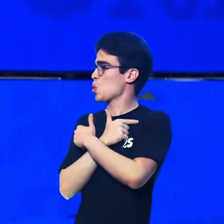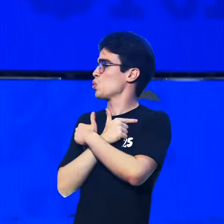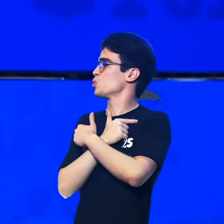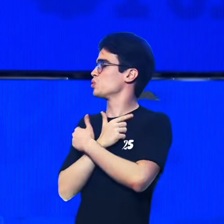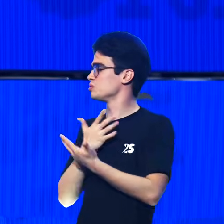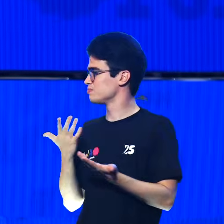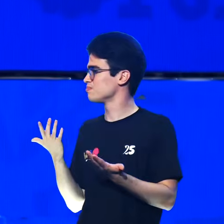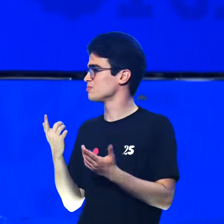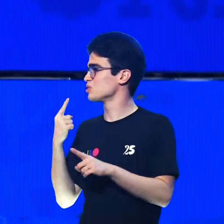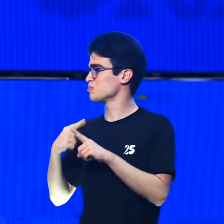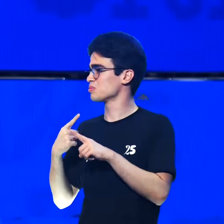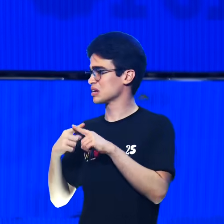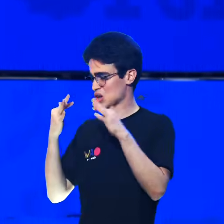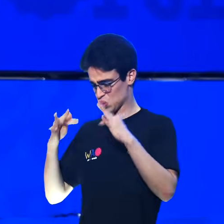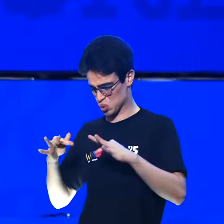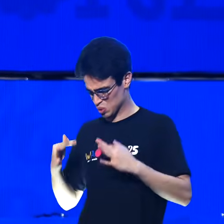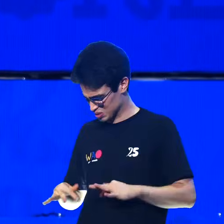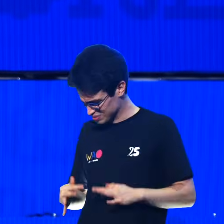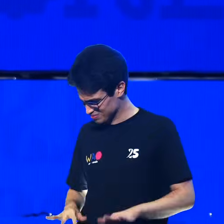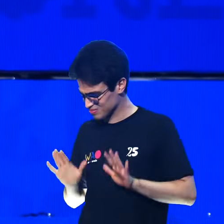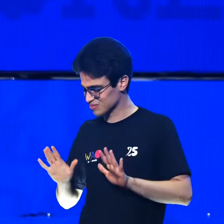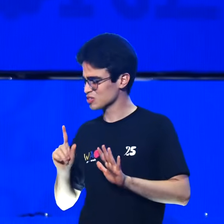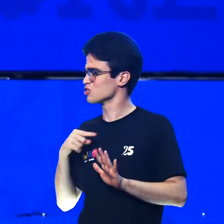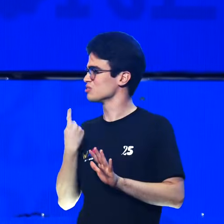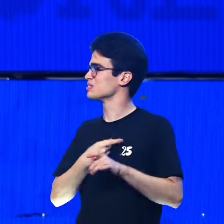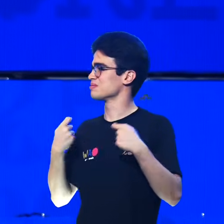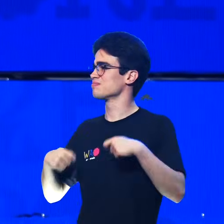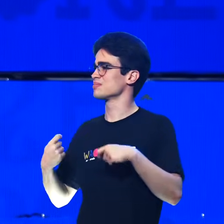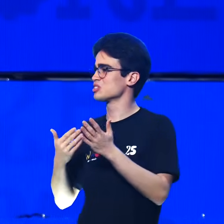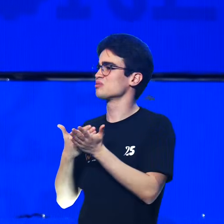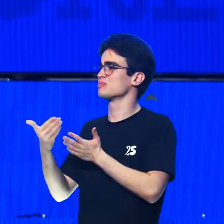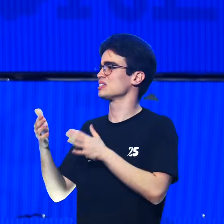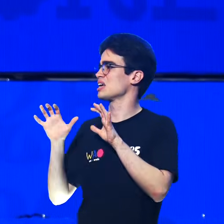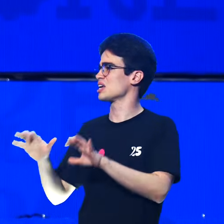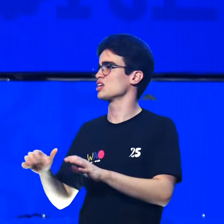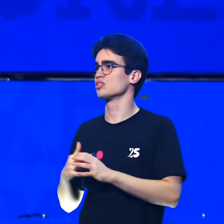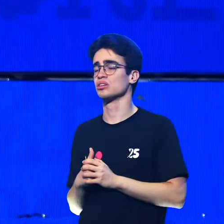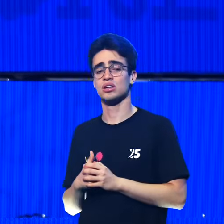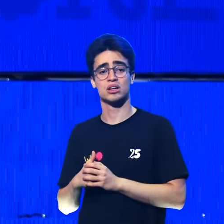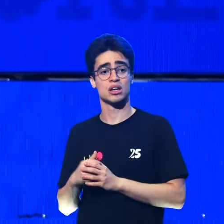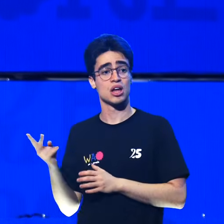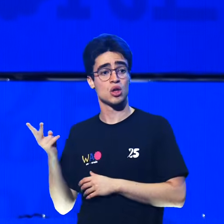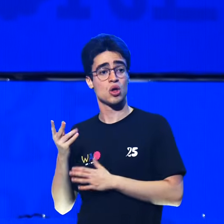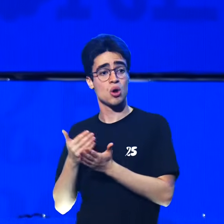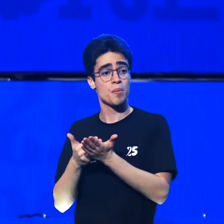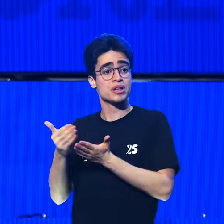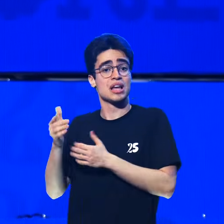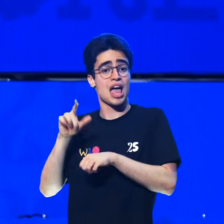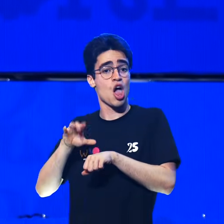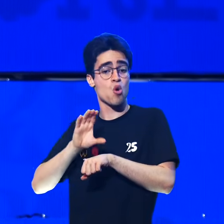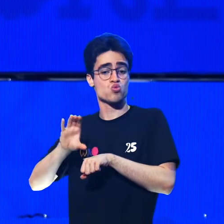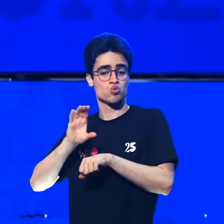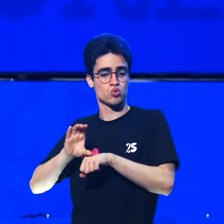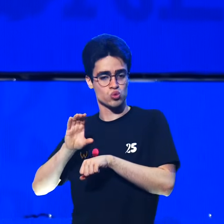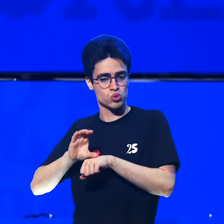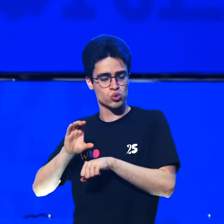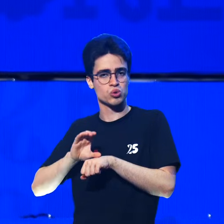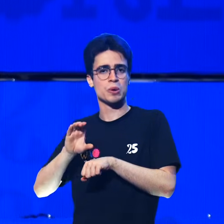luto. A dor é tão grande que a gente precisa disso. E eles começaram um curso que nós chamamos